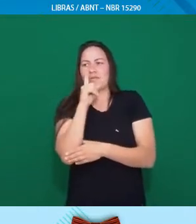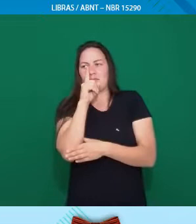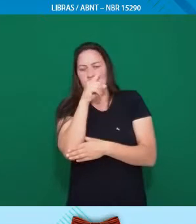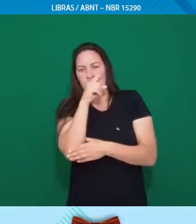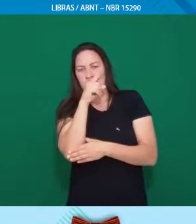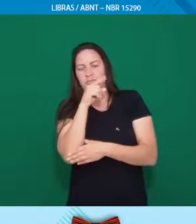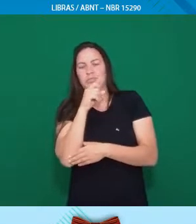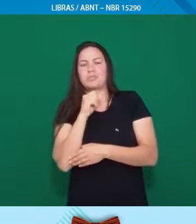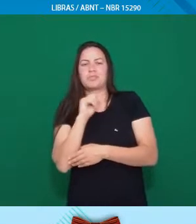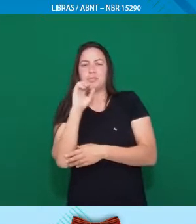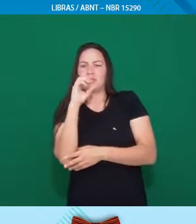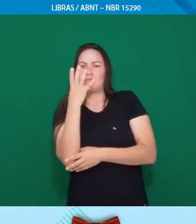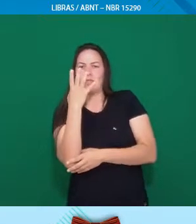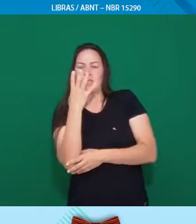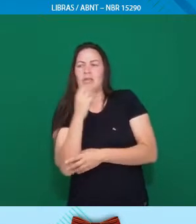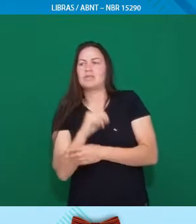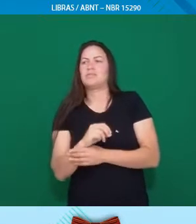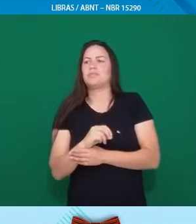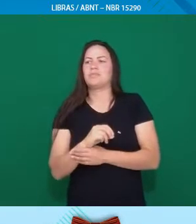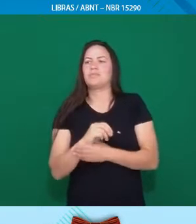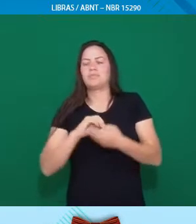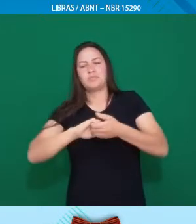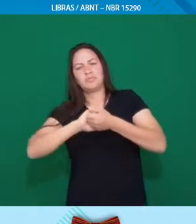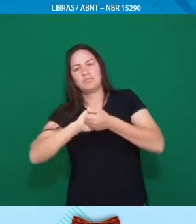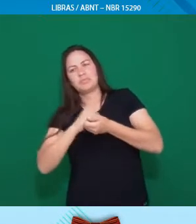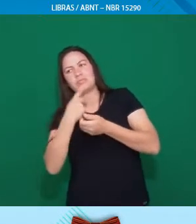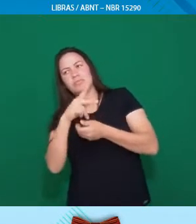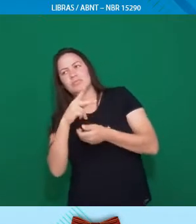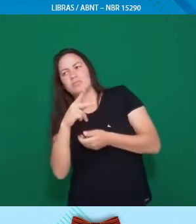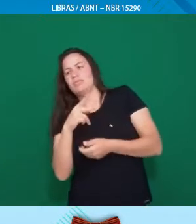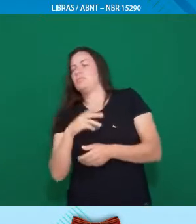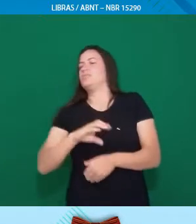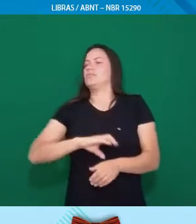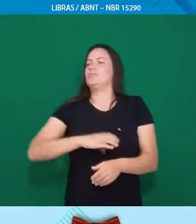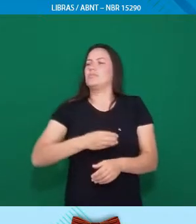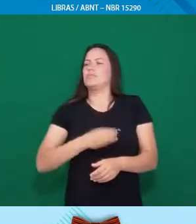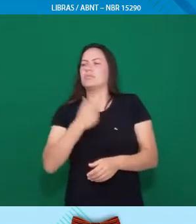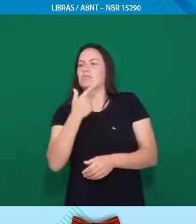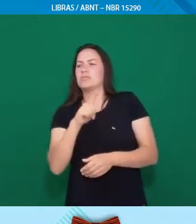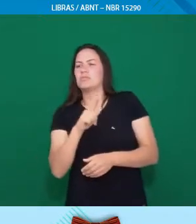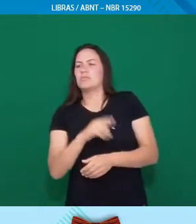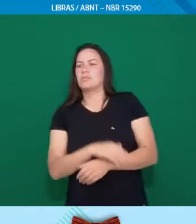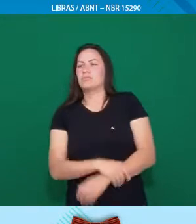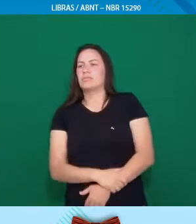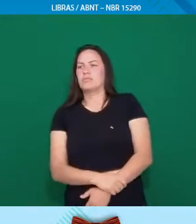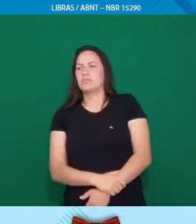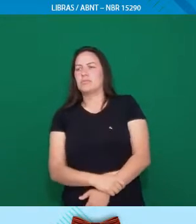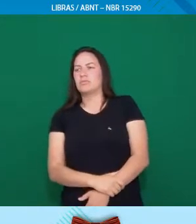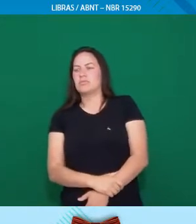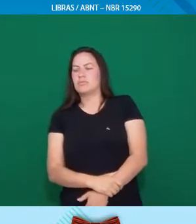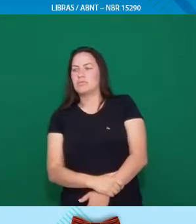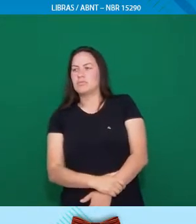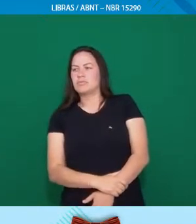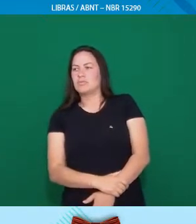não acontecesse é um parabéns com certeza por um ato heróico mesmo